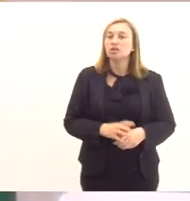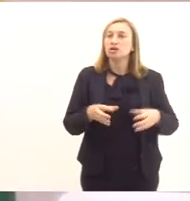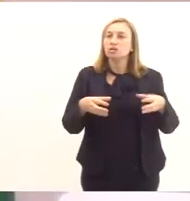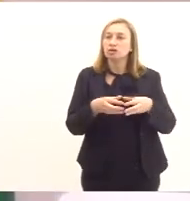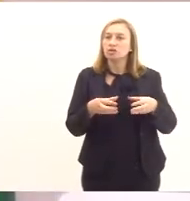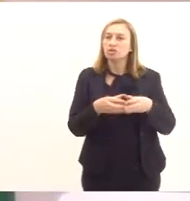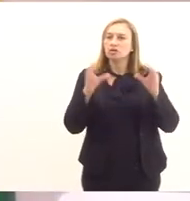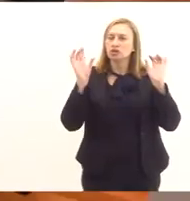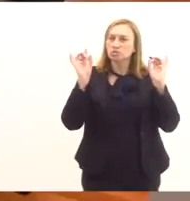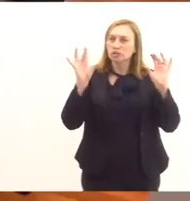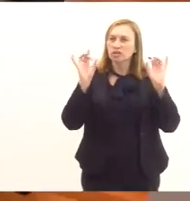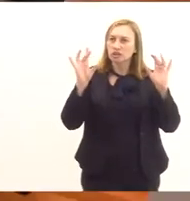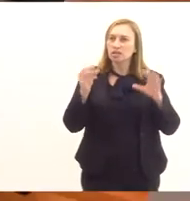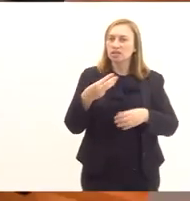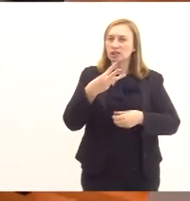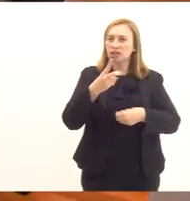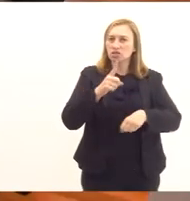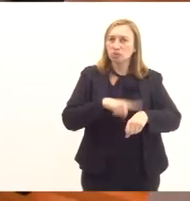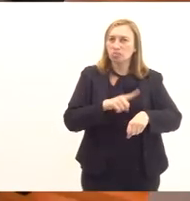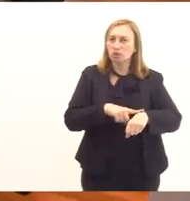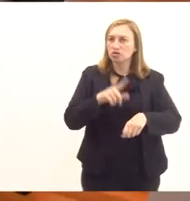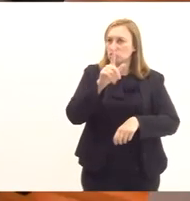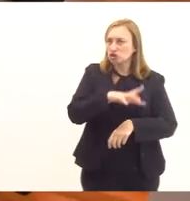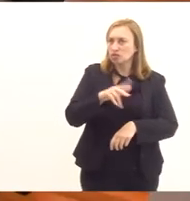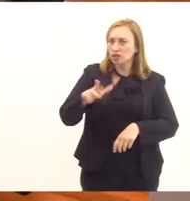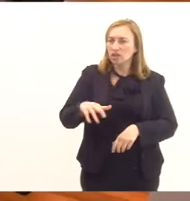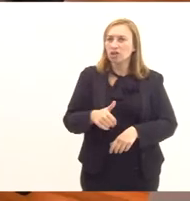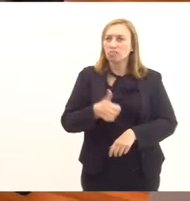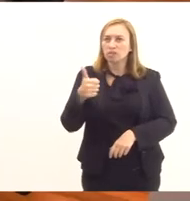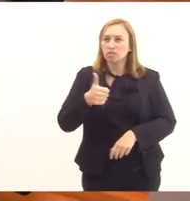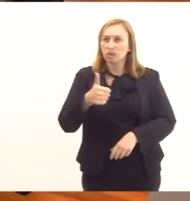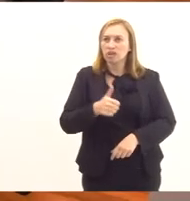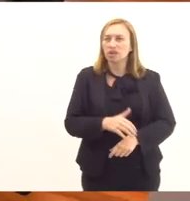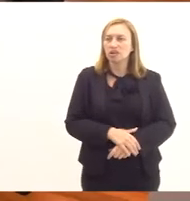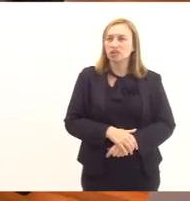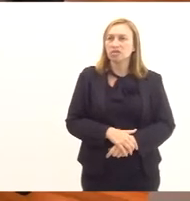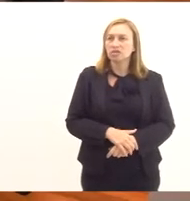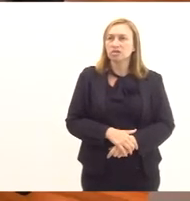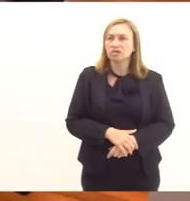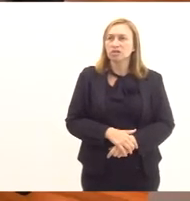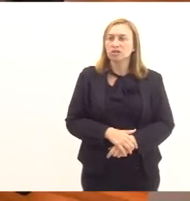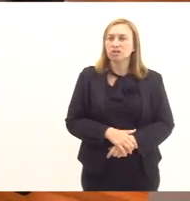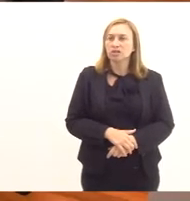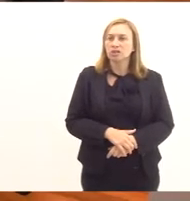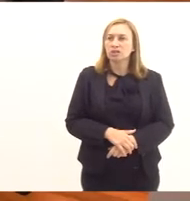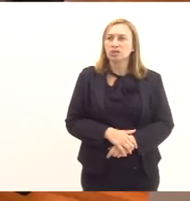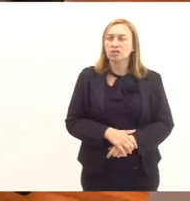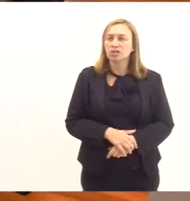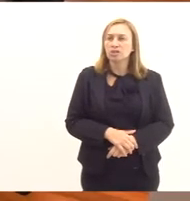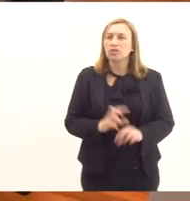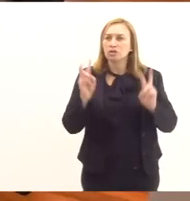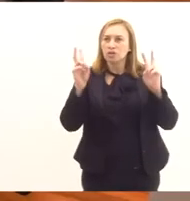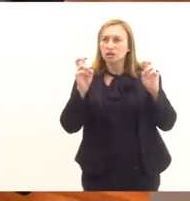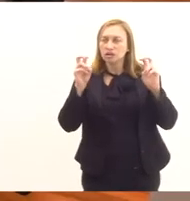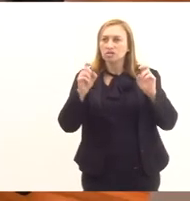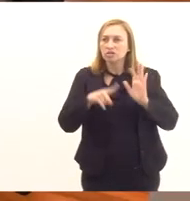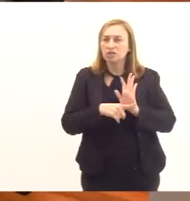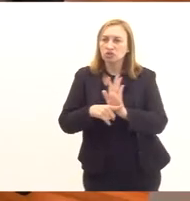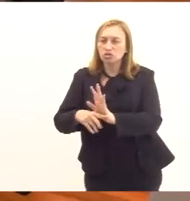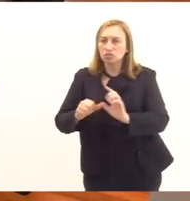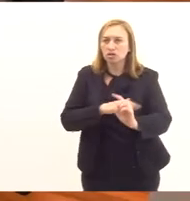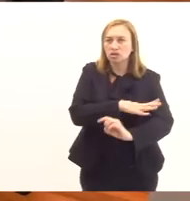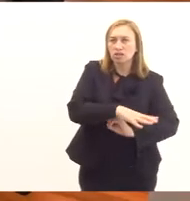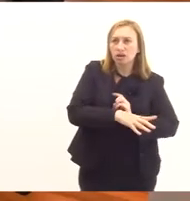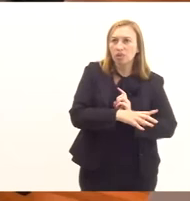comissão especial três momentos diferentes primeiro deles o mais premente de todos que era questão da assistência social